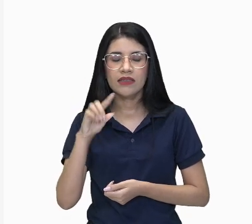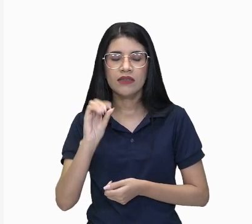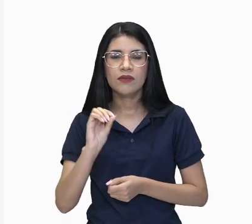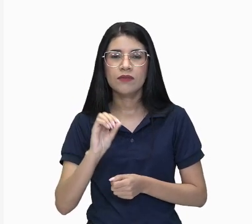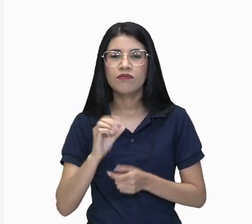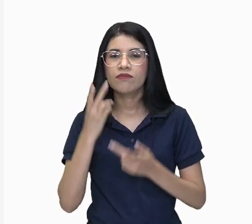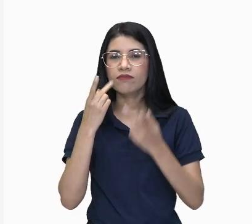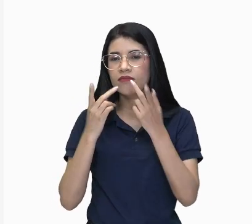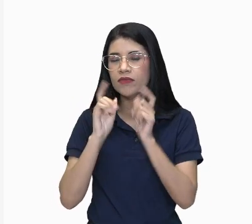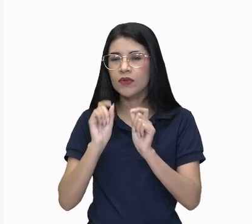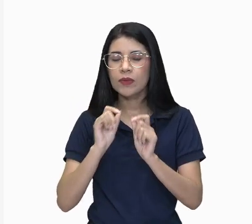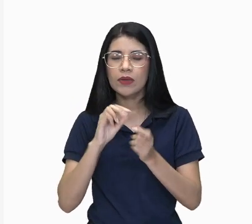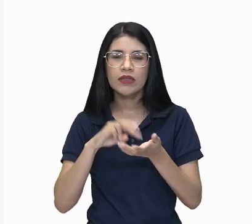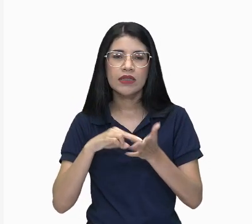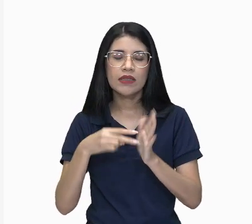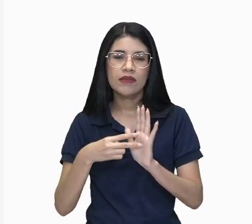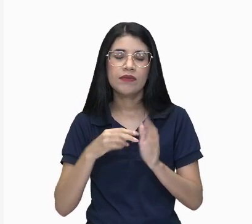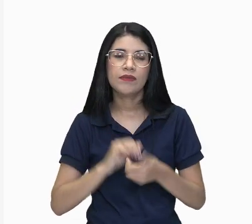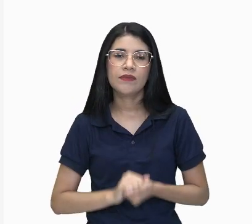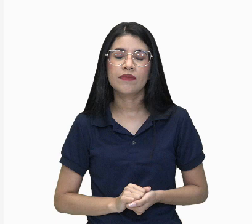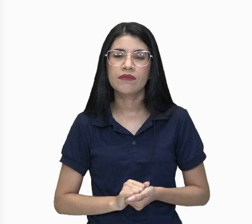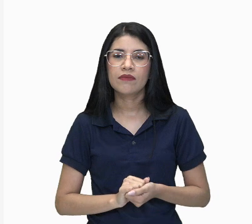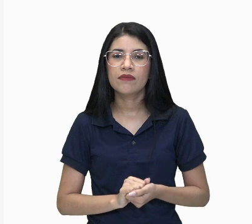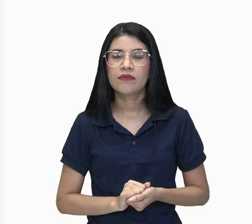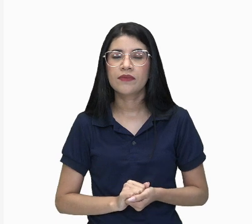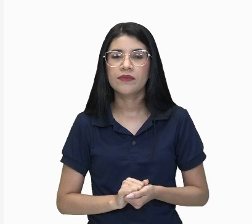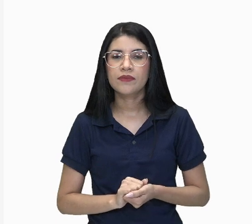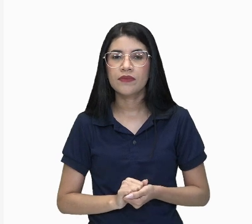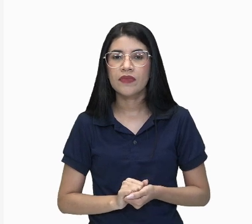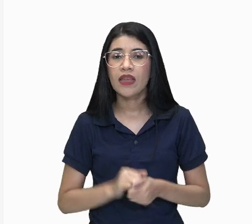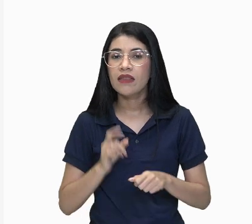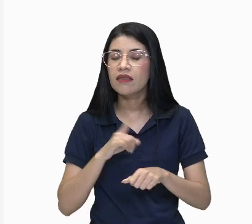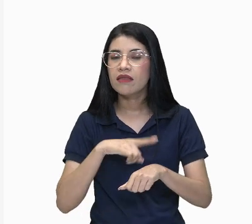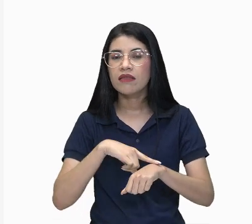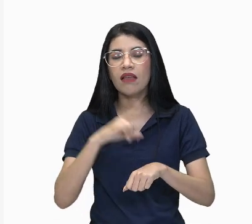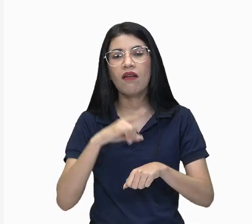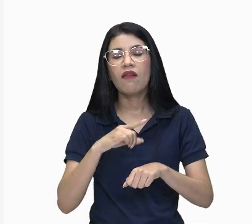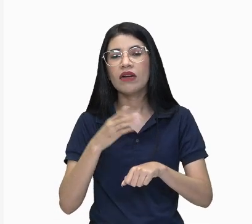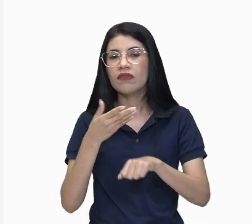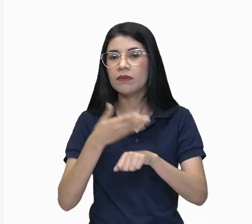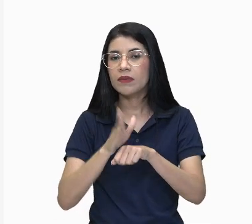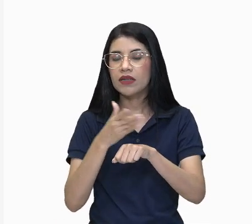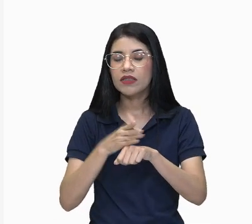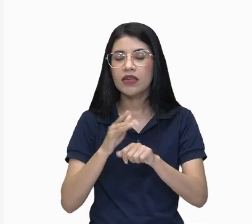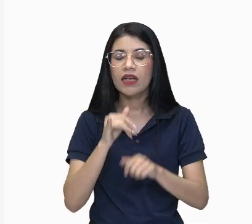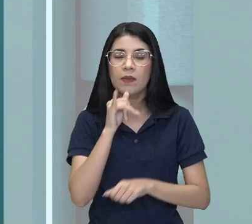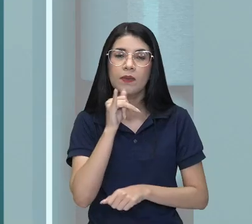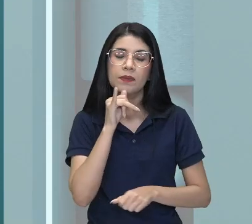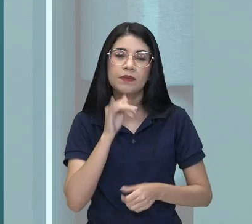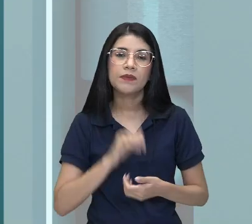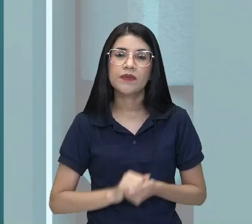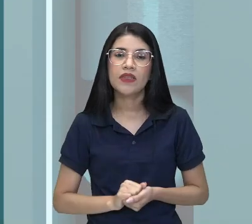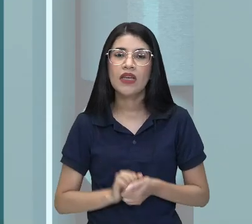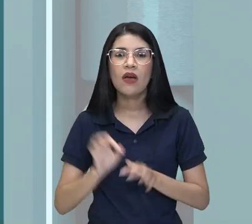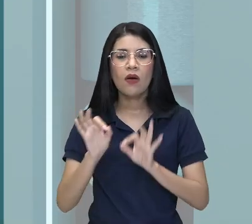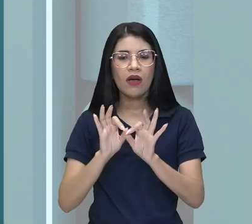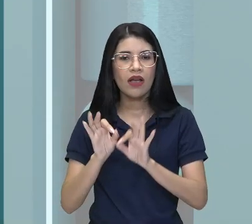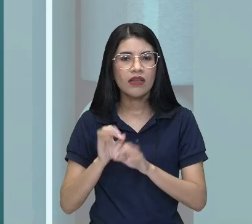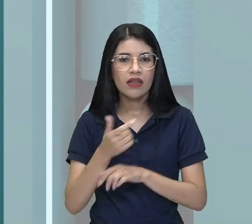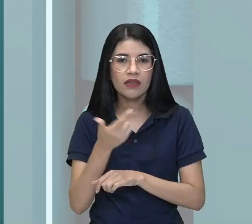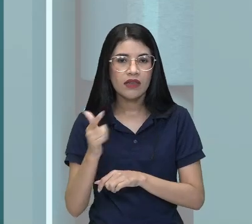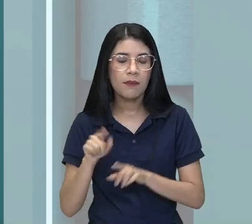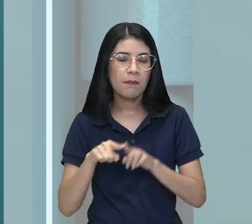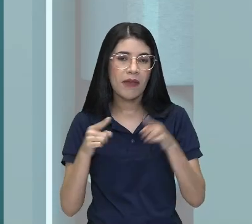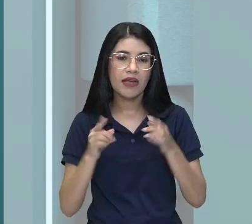é uma improvisação? A improvisação já está falando, eu improviso, é o que não estava, vamos dizer, organizado, mas eu fiz